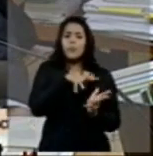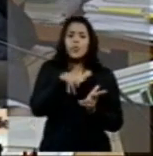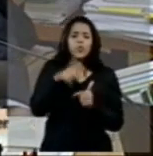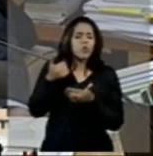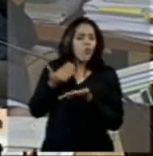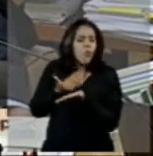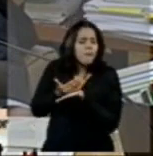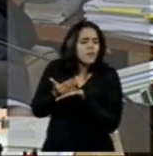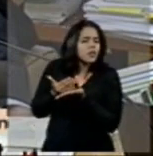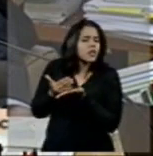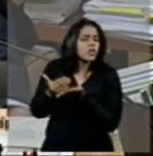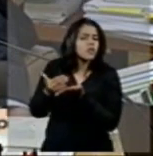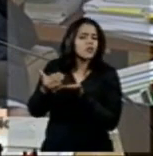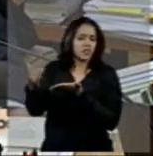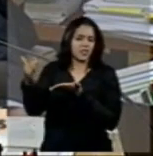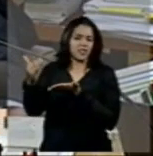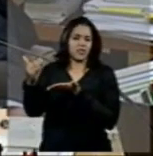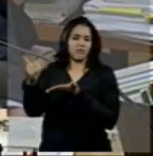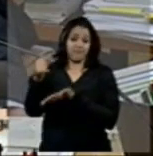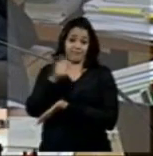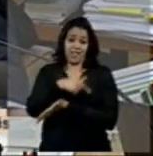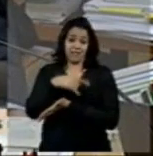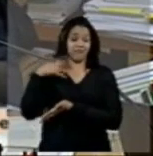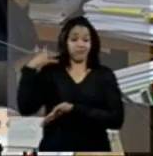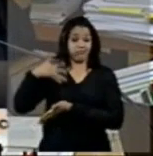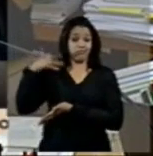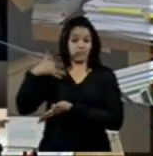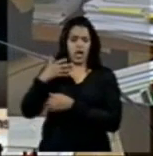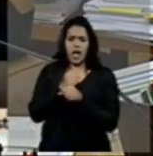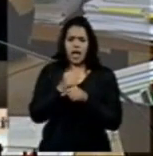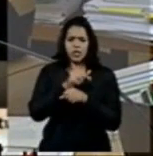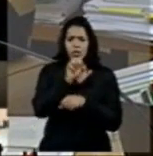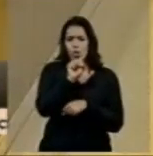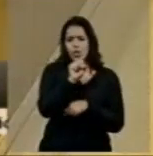início desse enunciado, de